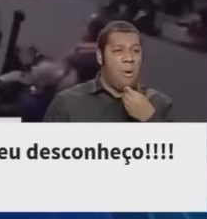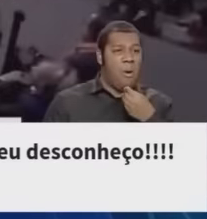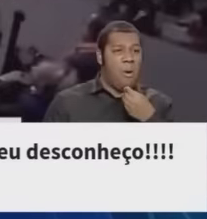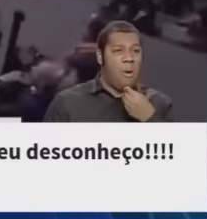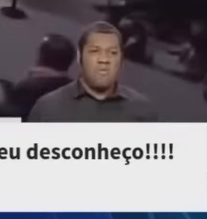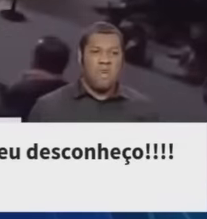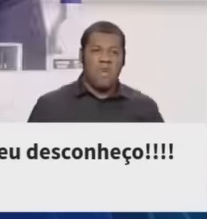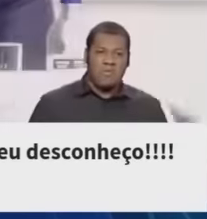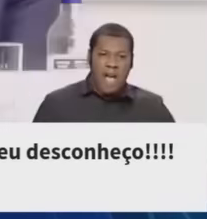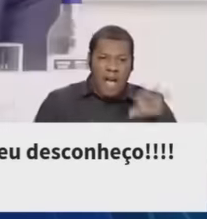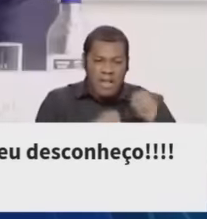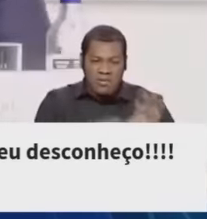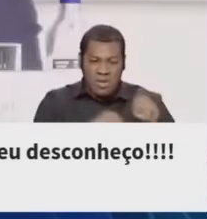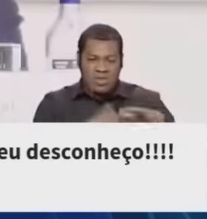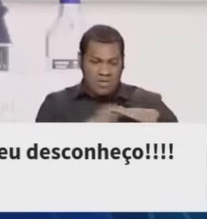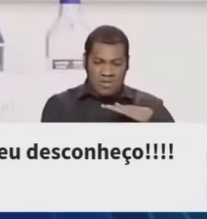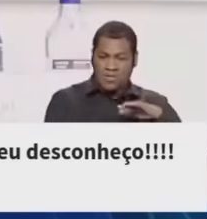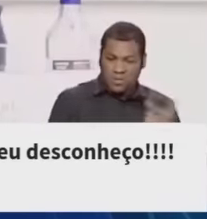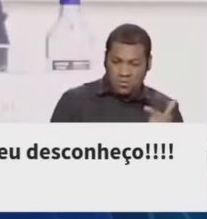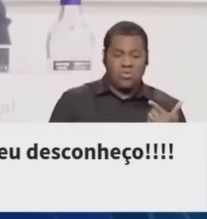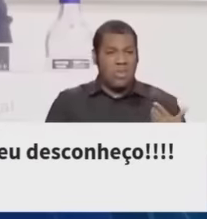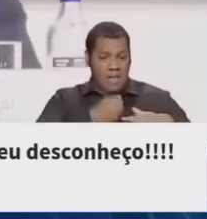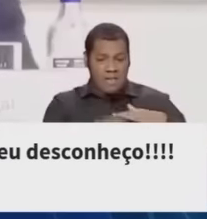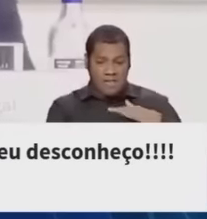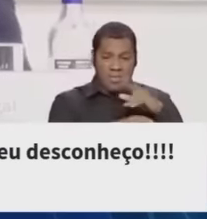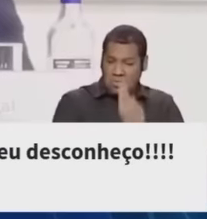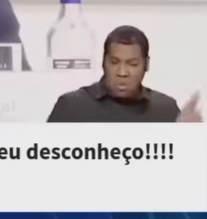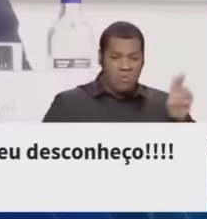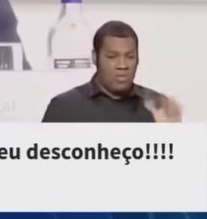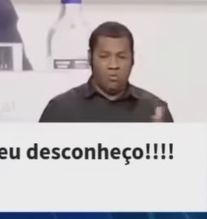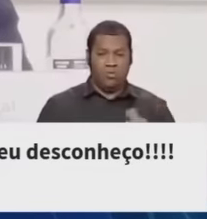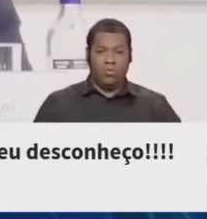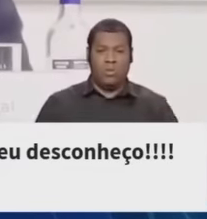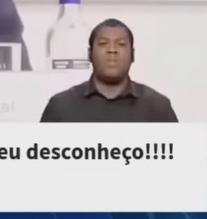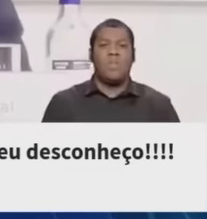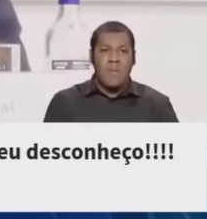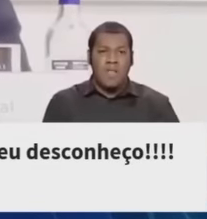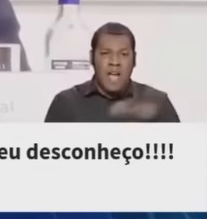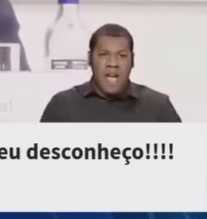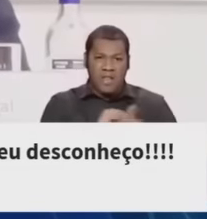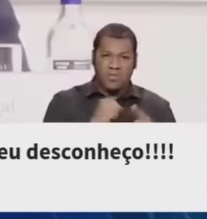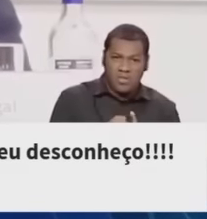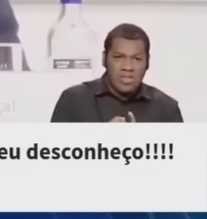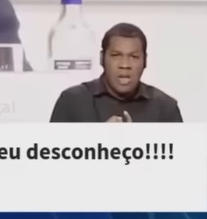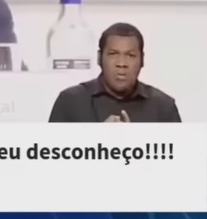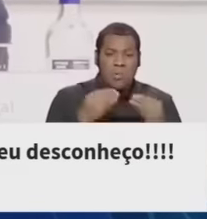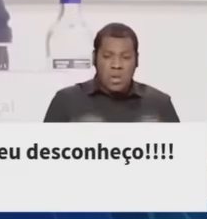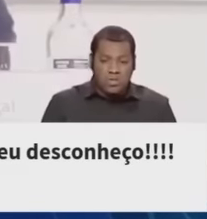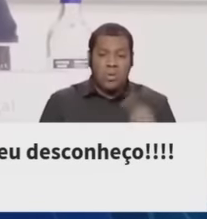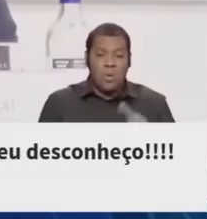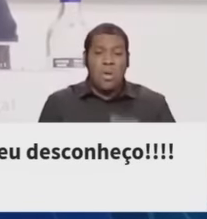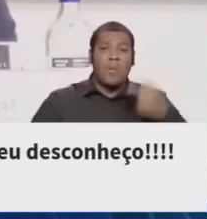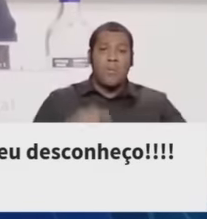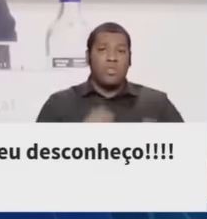ponto de vista educacional, porque não tinha dinheiro investido nas universidades. Estava pior do ponto de vista social, porque não tinha política social. Estava